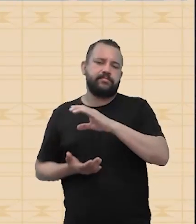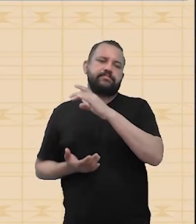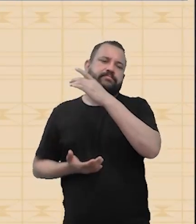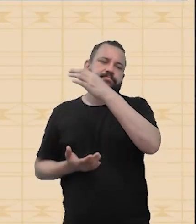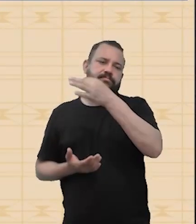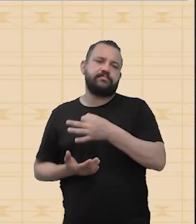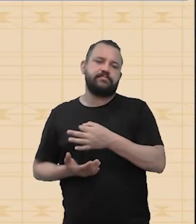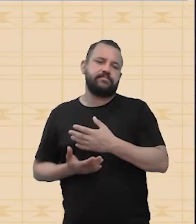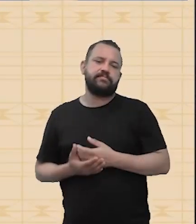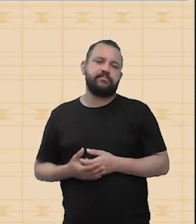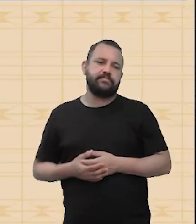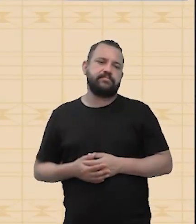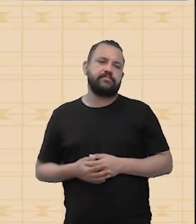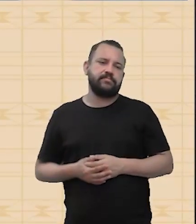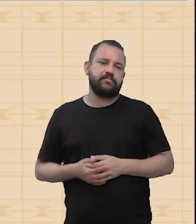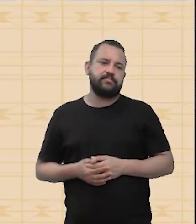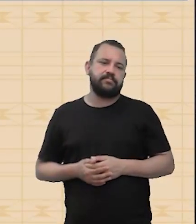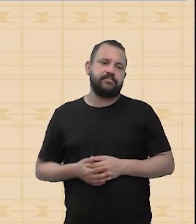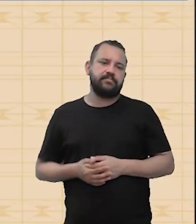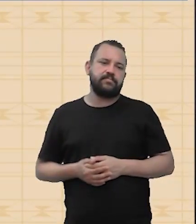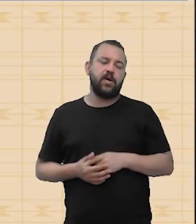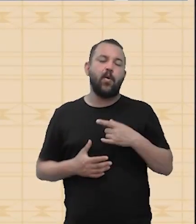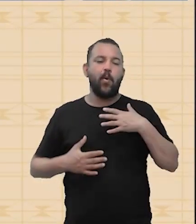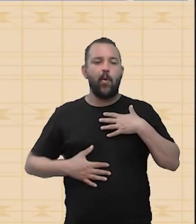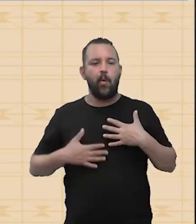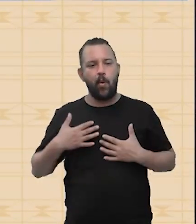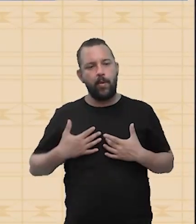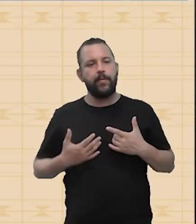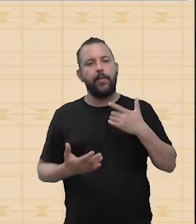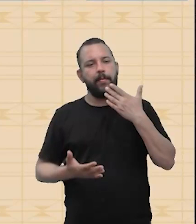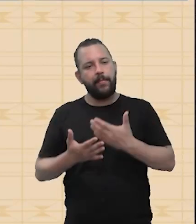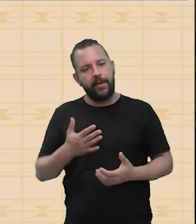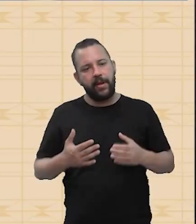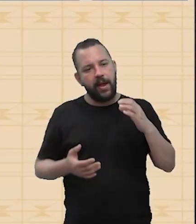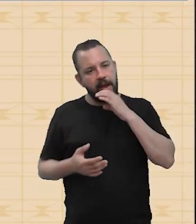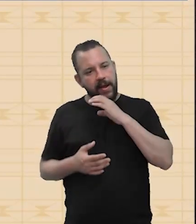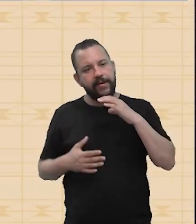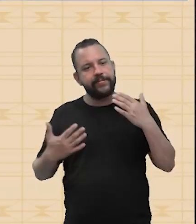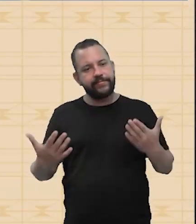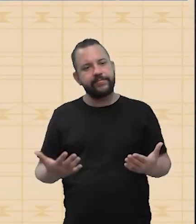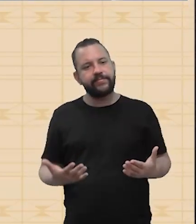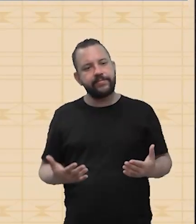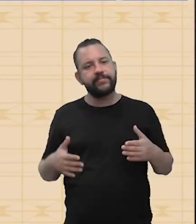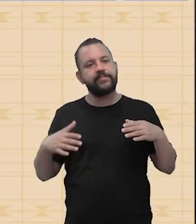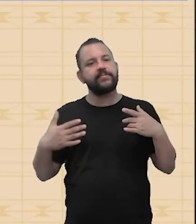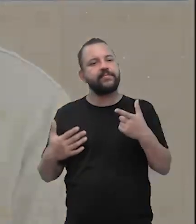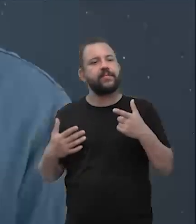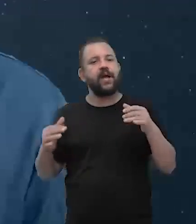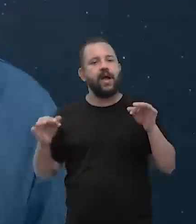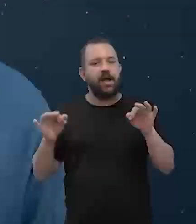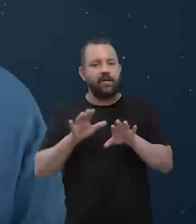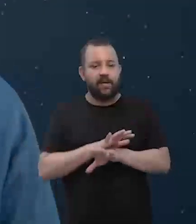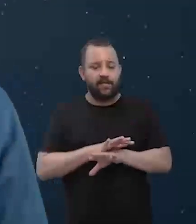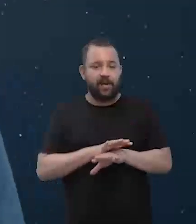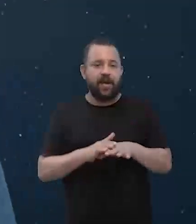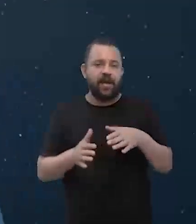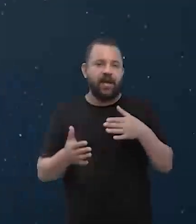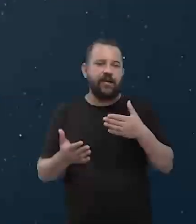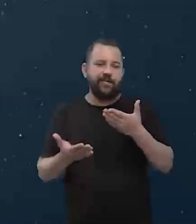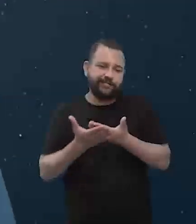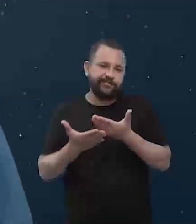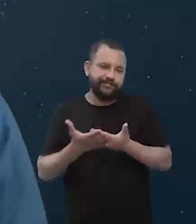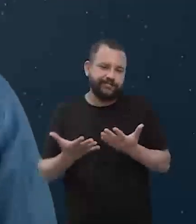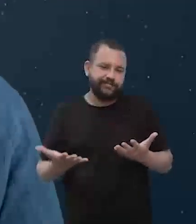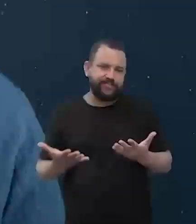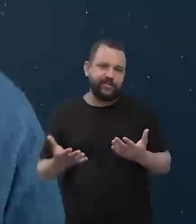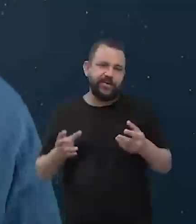transferência, fazendo com que o corpo ele não perca calor. Então, galerinha, com isso a gente finaliza agora a nossa aula e eu espero que